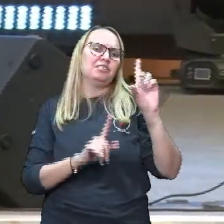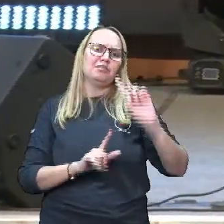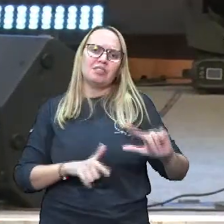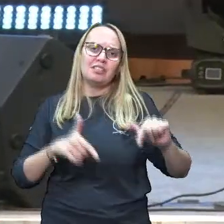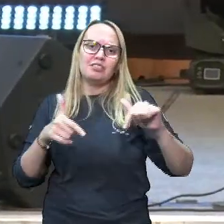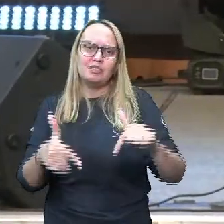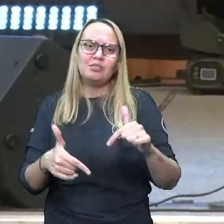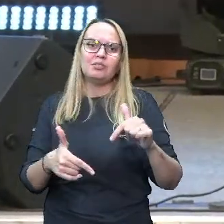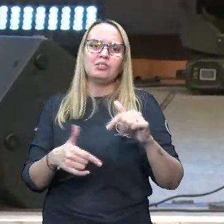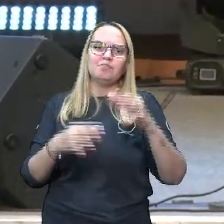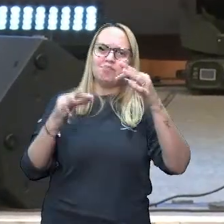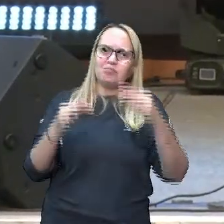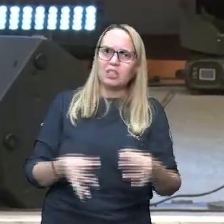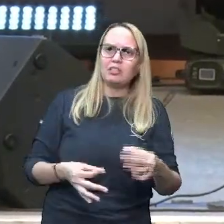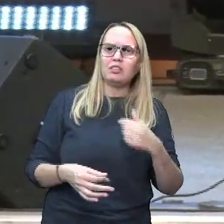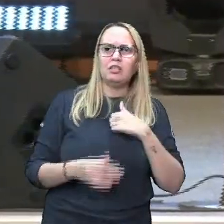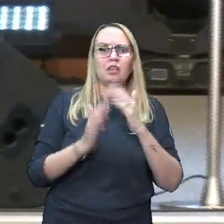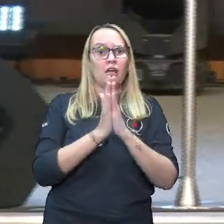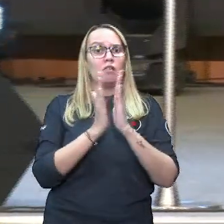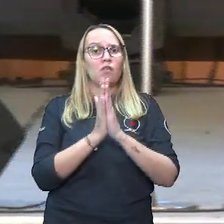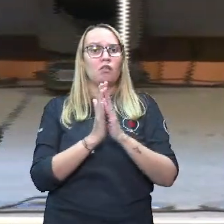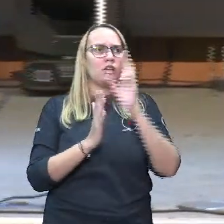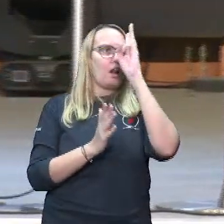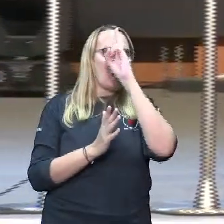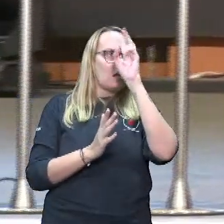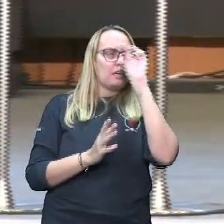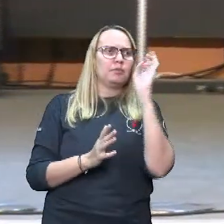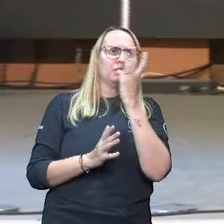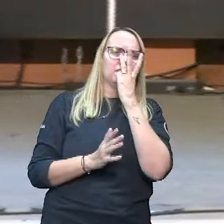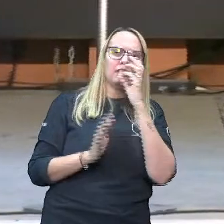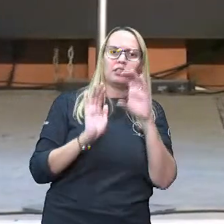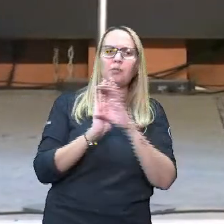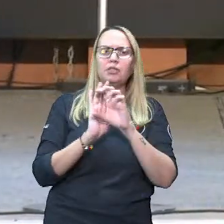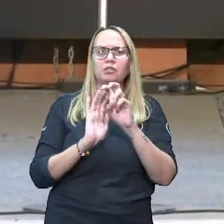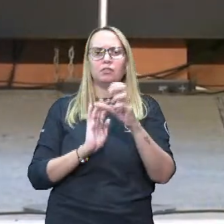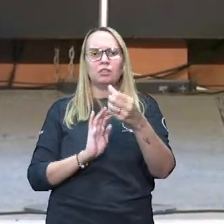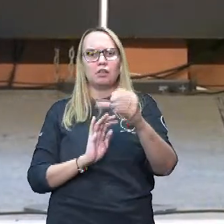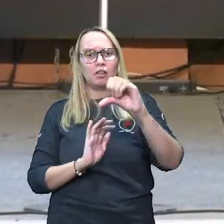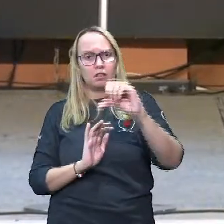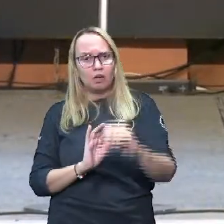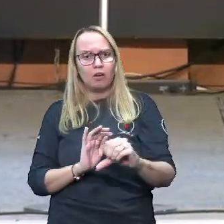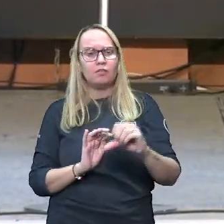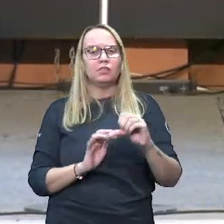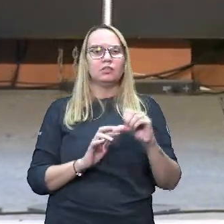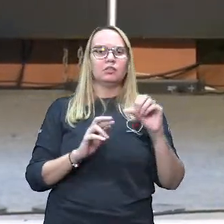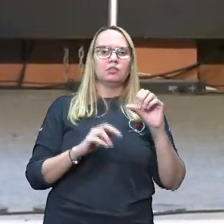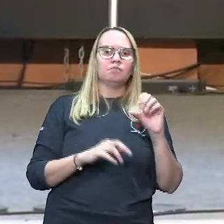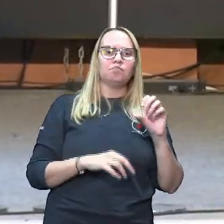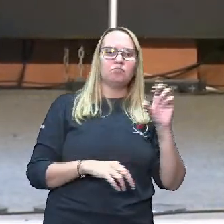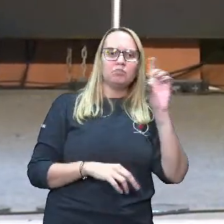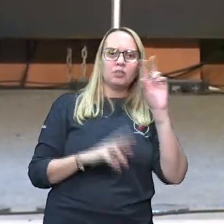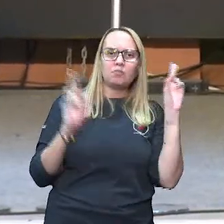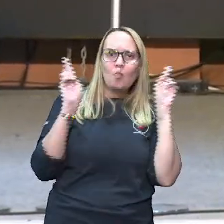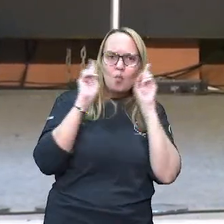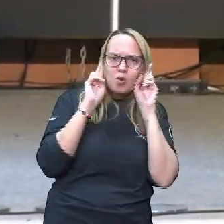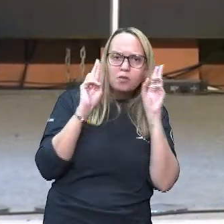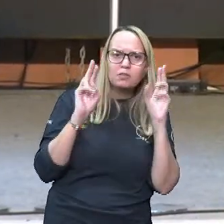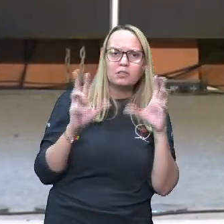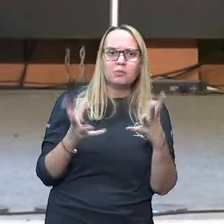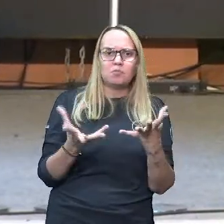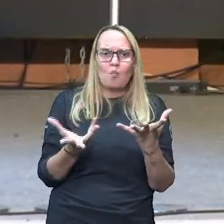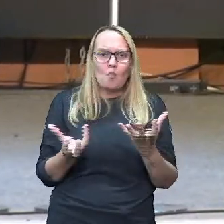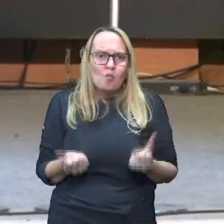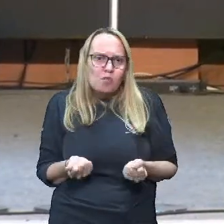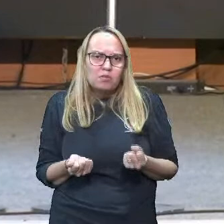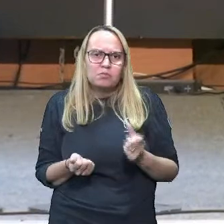orou a Bíblia, não, irmão? Eu oro a Bíblia, eu falo: Senhor, lembra de Isaías 59, que diz que teu ouvido não está gravado para ouvir e a tua mão não está encolhida para